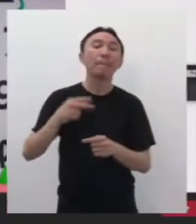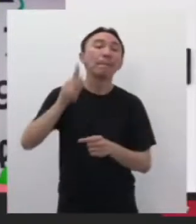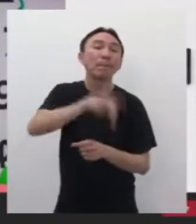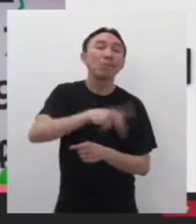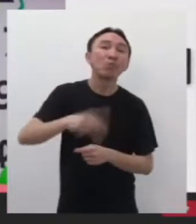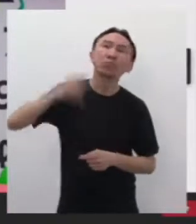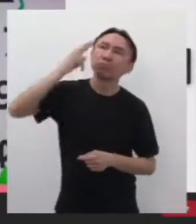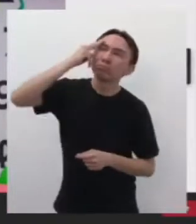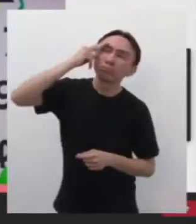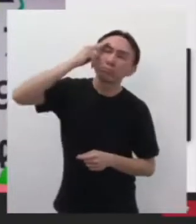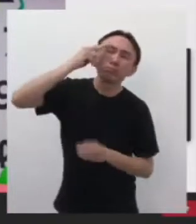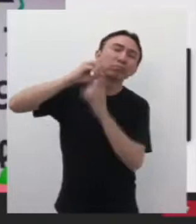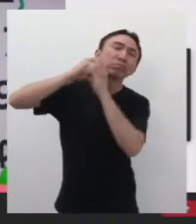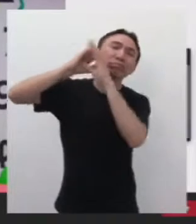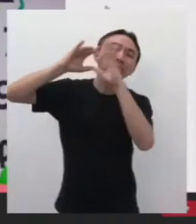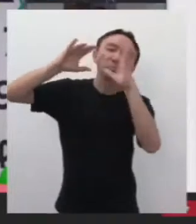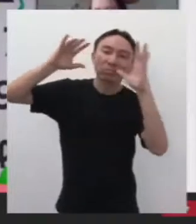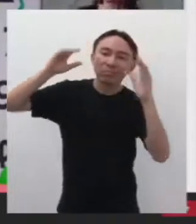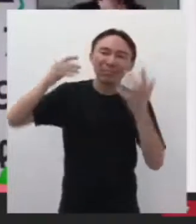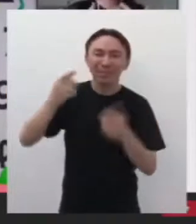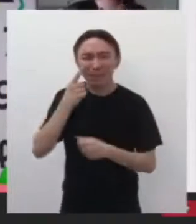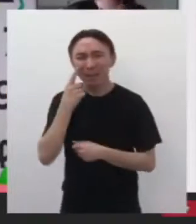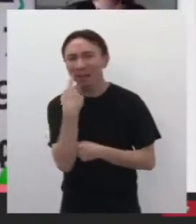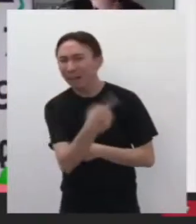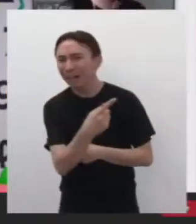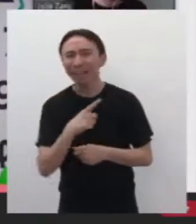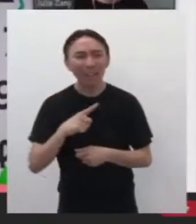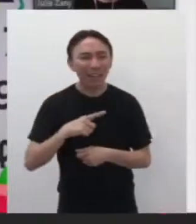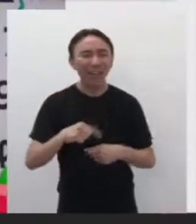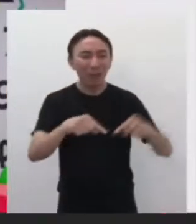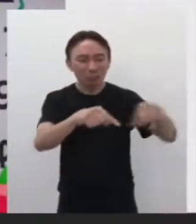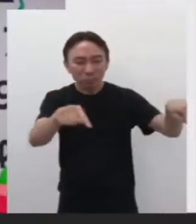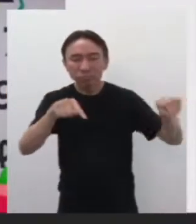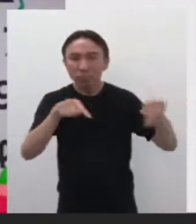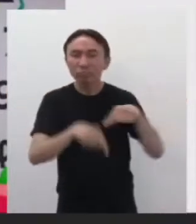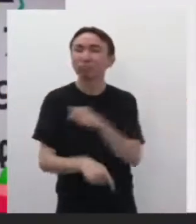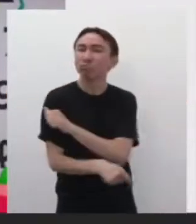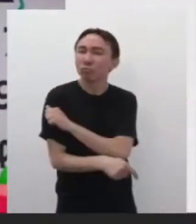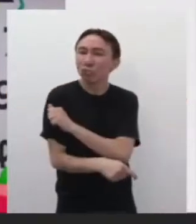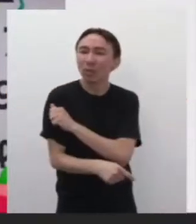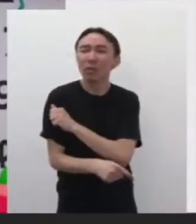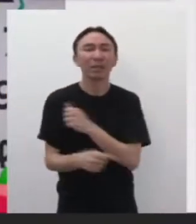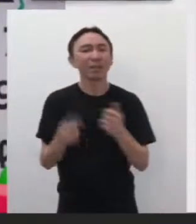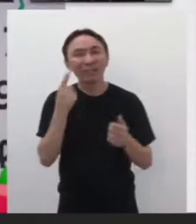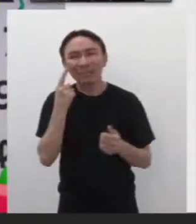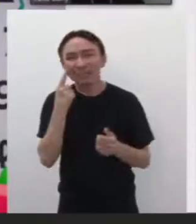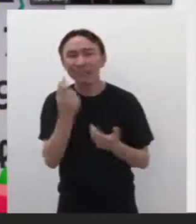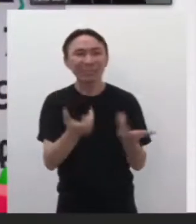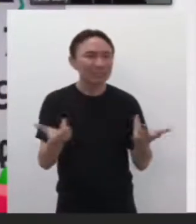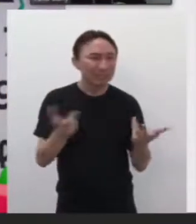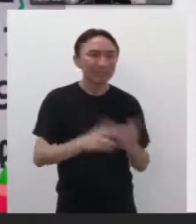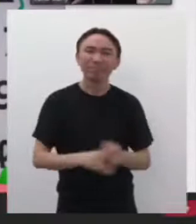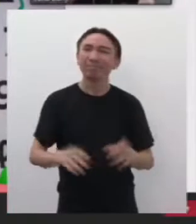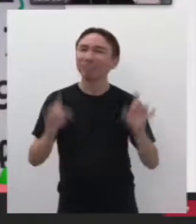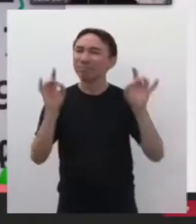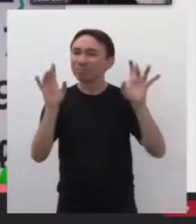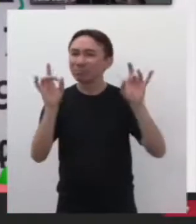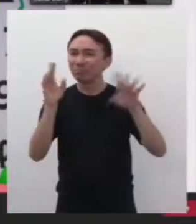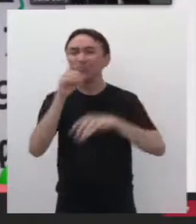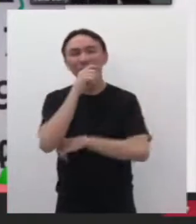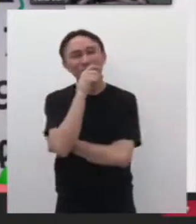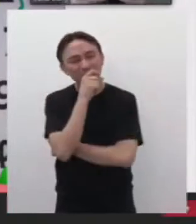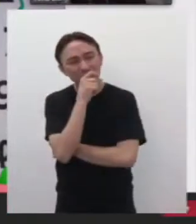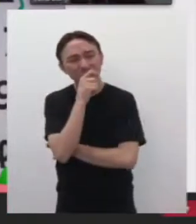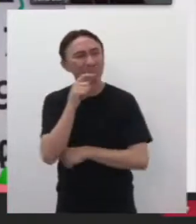para aquela sala de aula e ver que só tinham 40 alunos, 40 alunos super privilegiados numa escola particular. E aí, ele olhou para aquilo e falou,